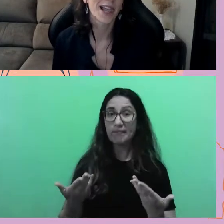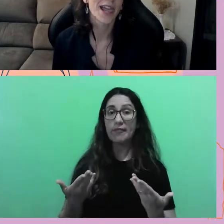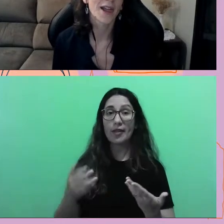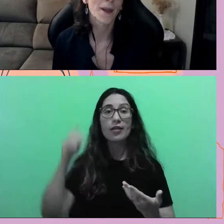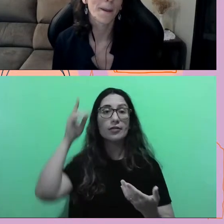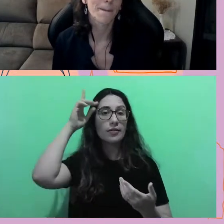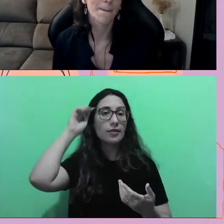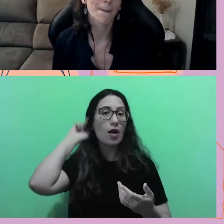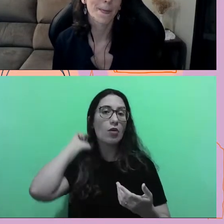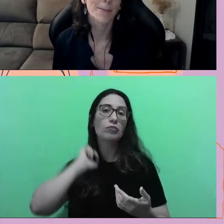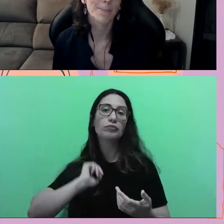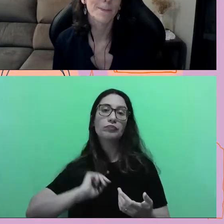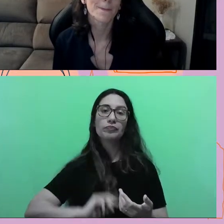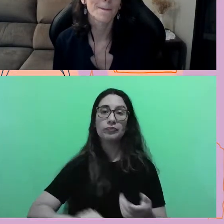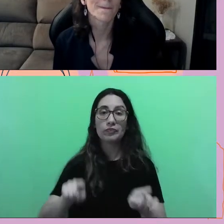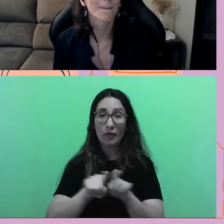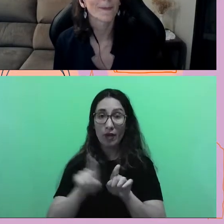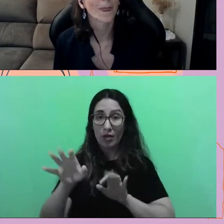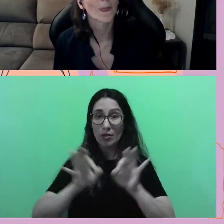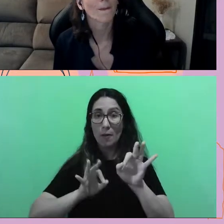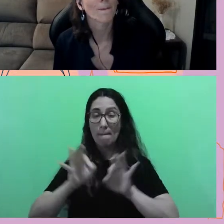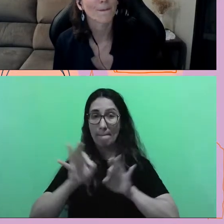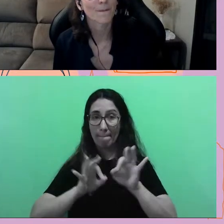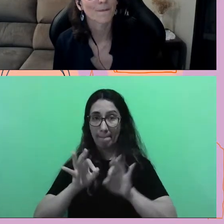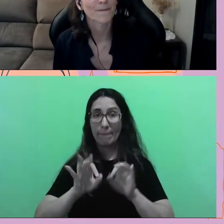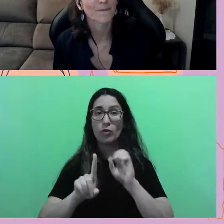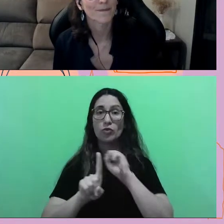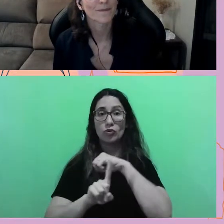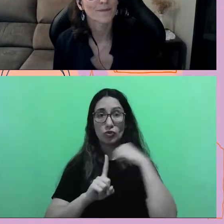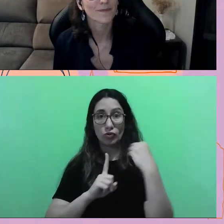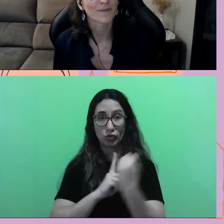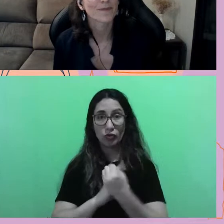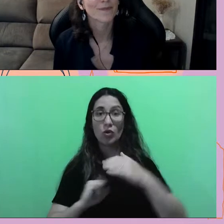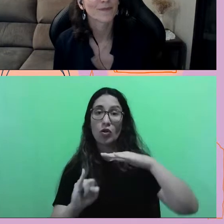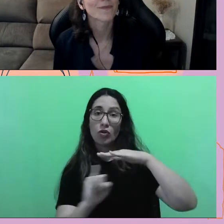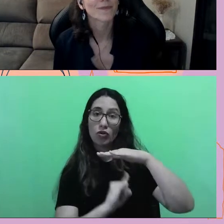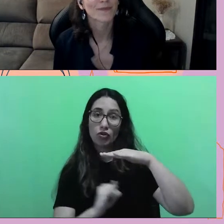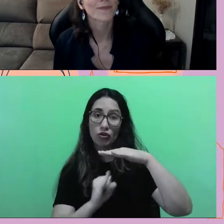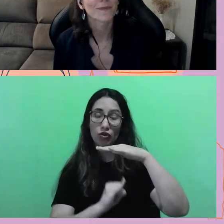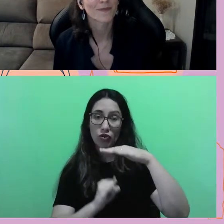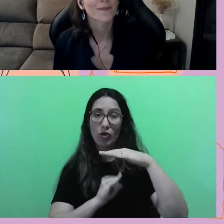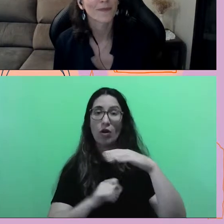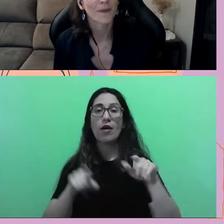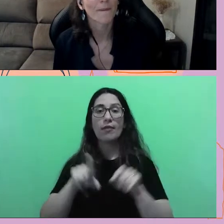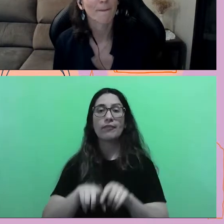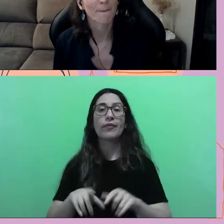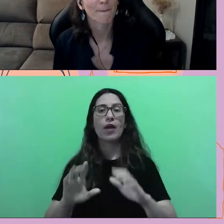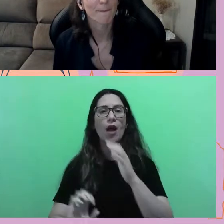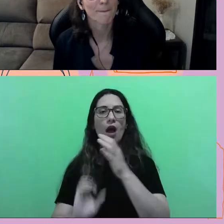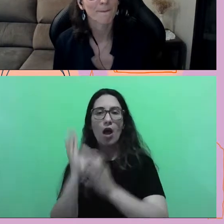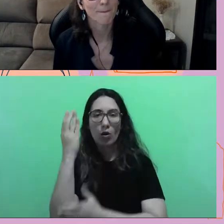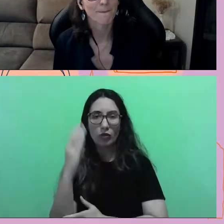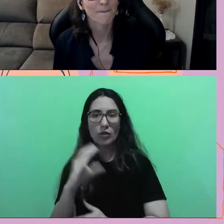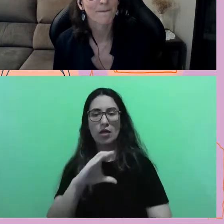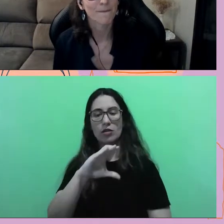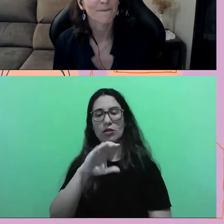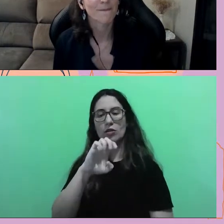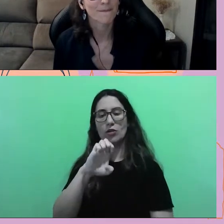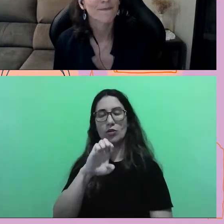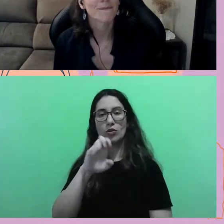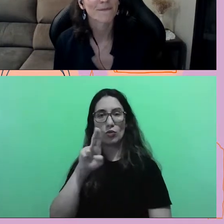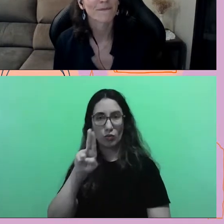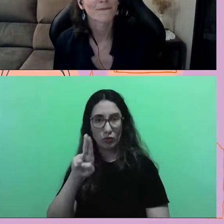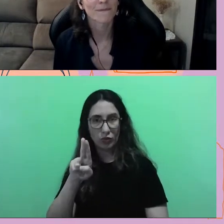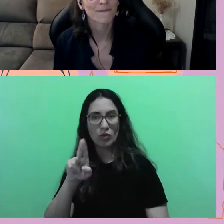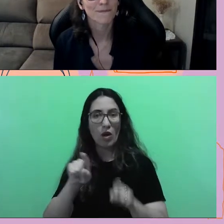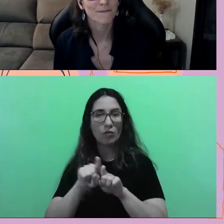projeto, esse projeto social chama-se Instituto Tiago Camilo, acontece lá no Céu Heliópolis. Professora Arlete Pessoli,